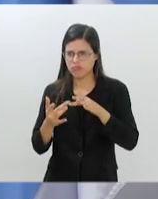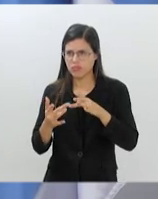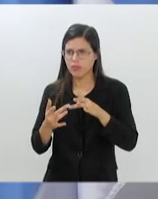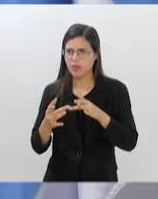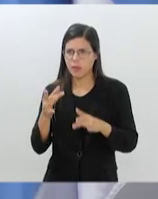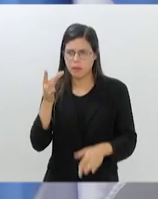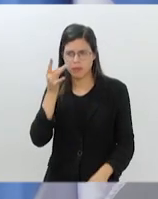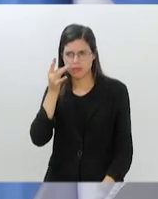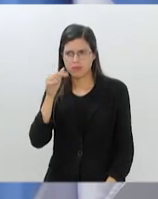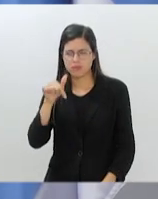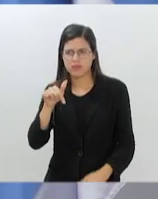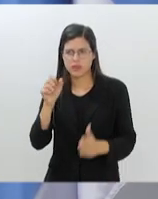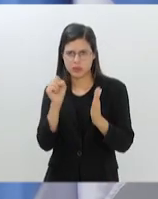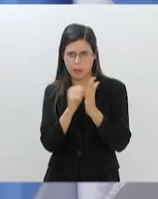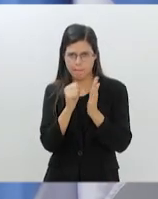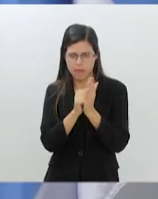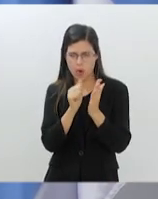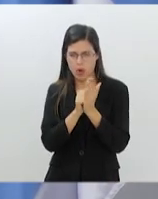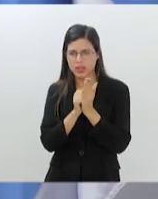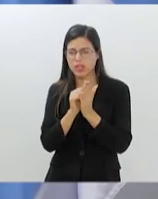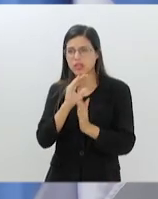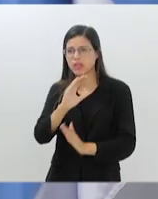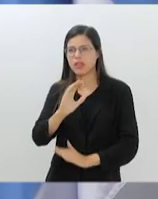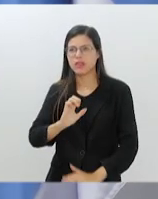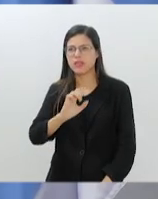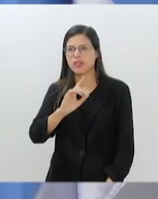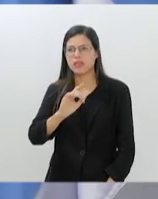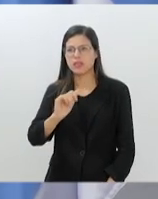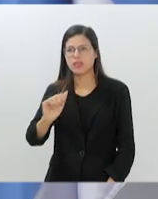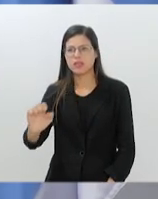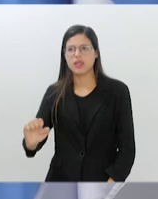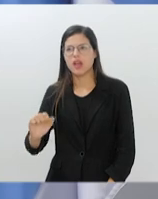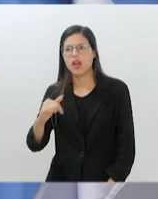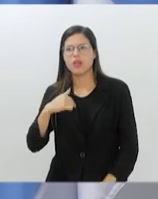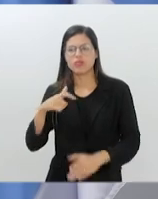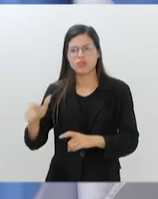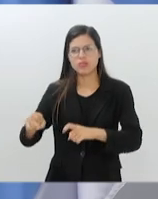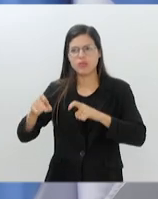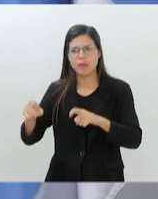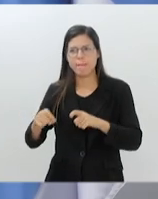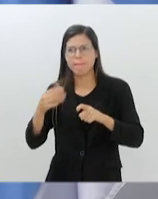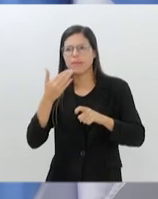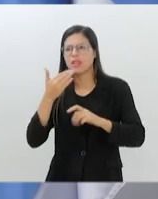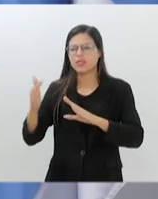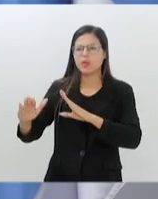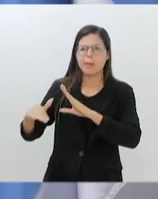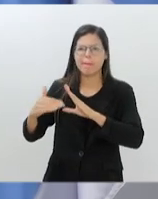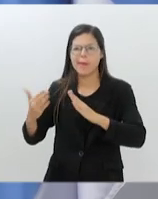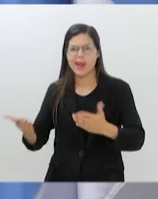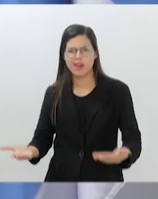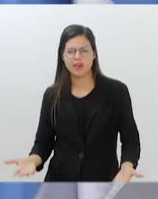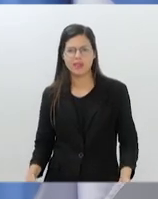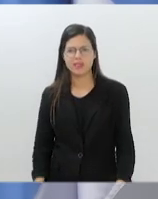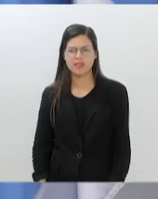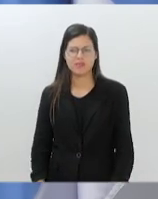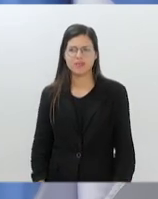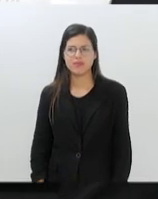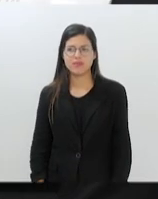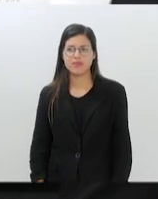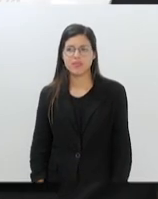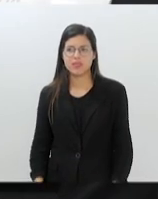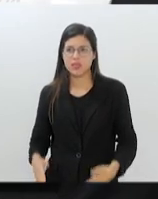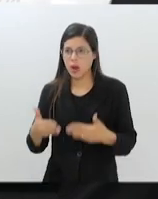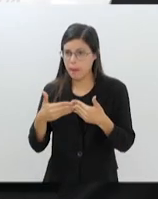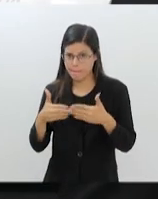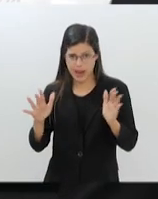pessoalmente bateu na porta da cedai o eu sou o dono da Fazenda Paraíso me dá sem e-mail aí para fazer uma pedalada lá na minha fazenda foi a senhora é aberta